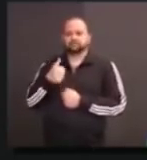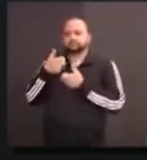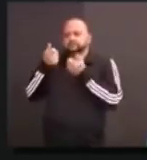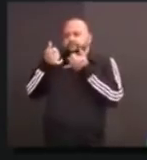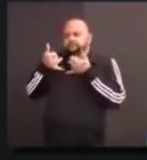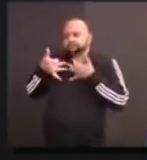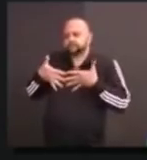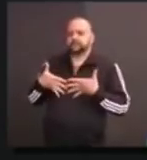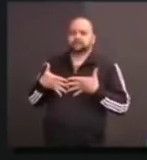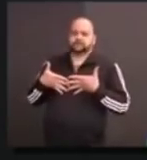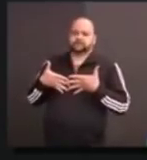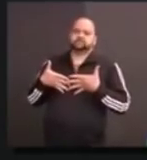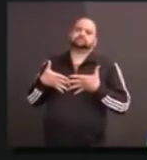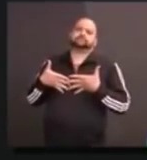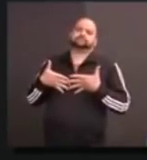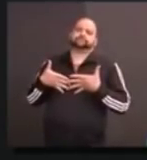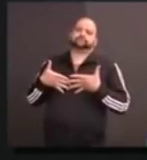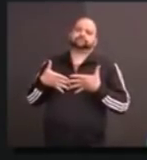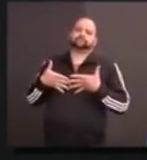explicação